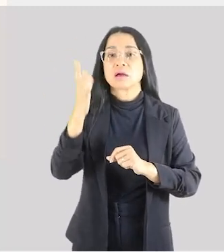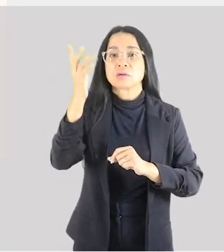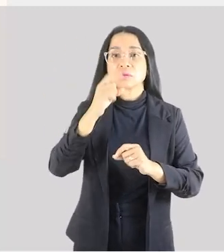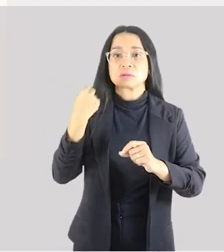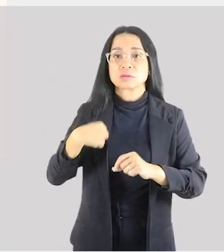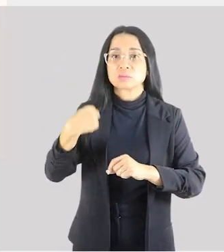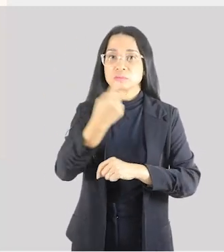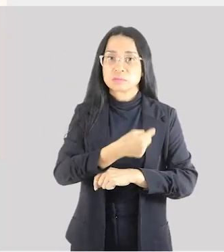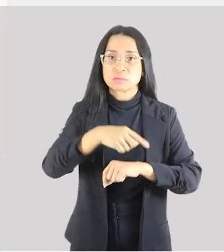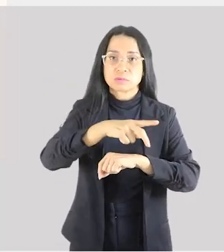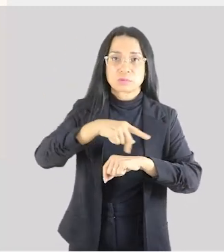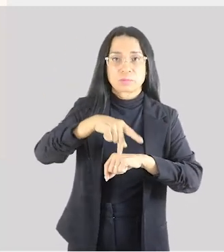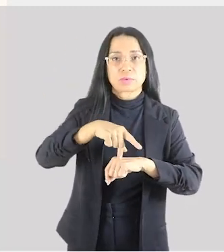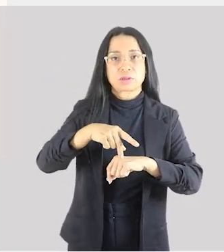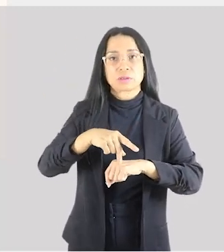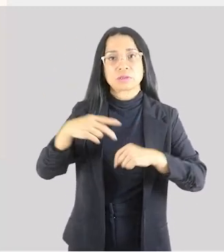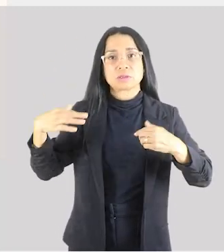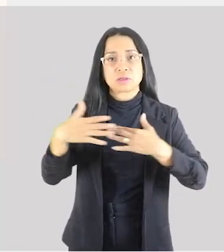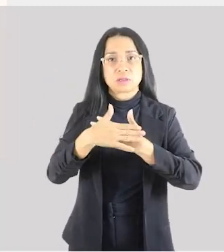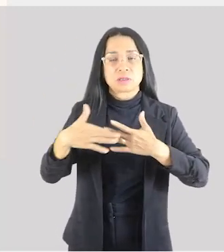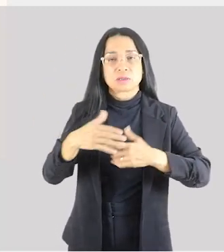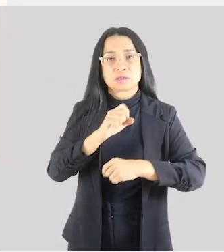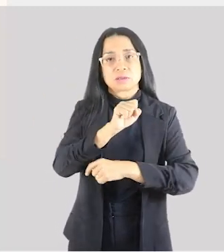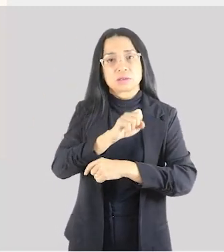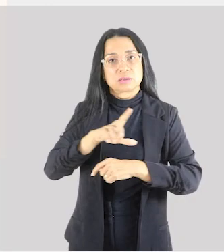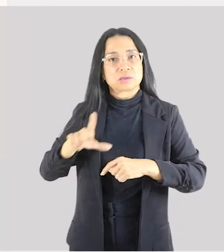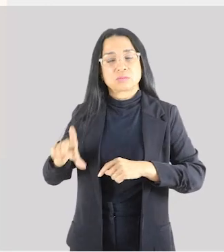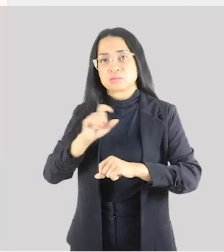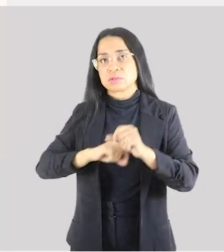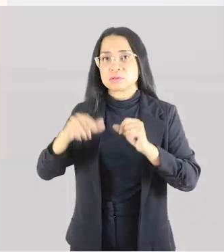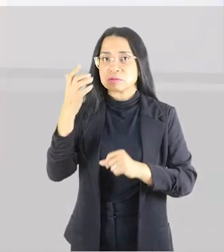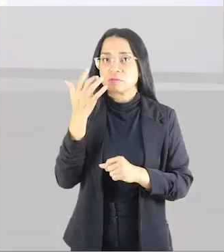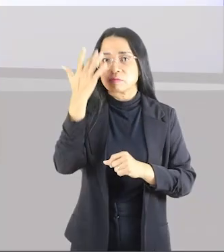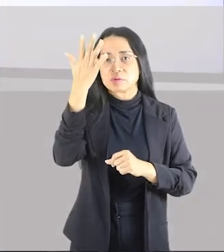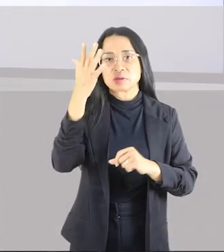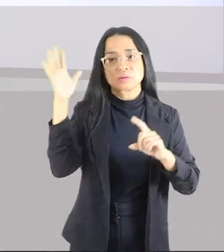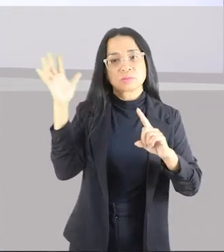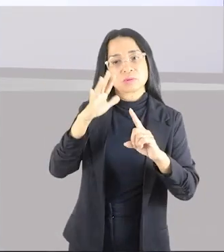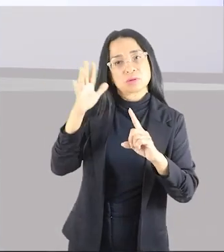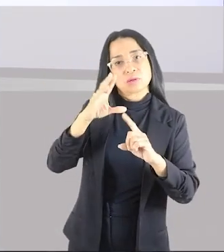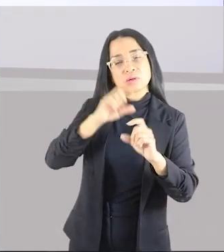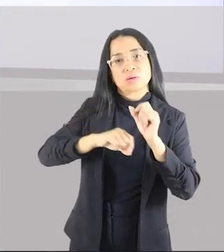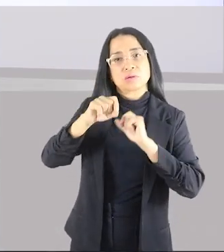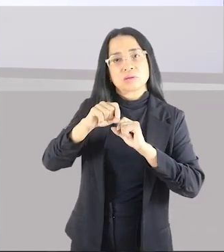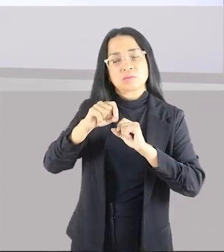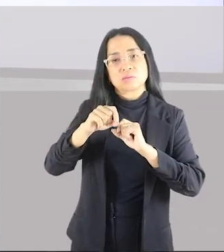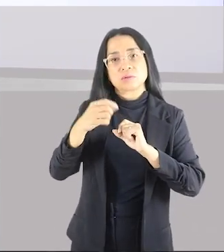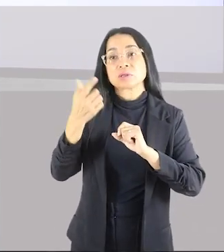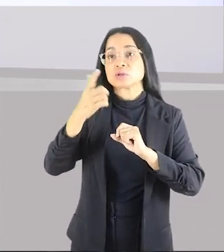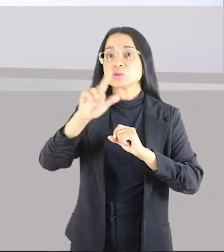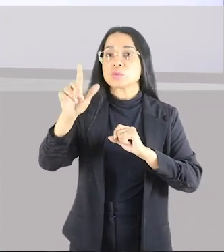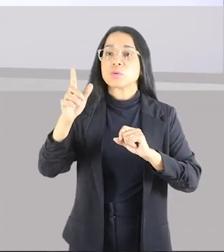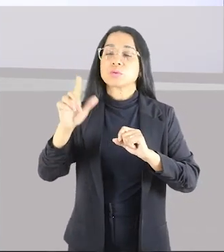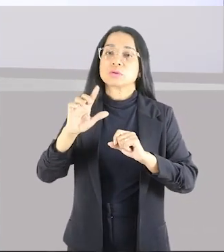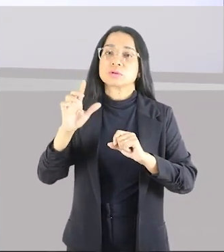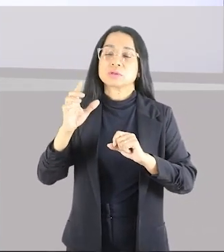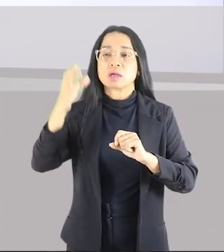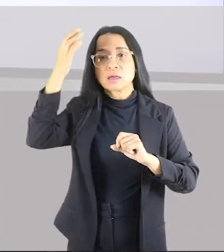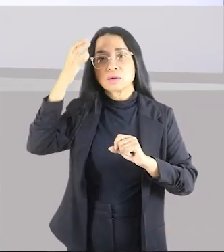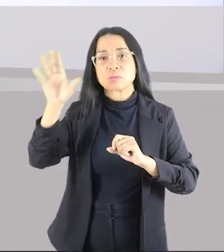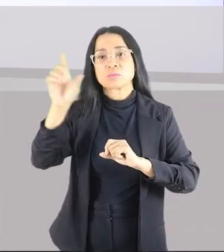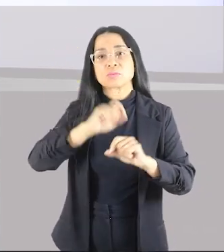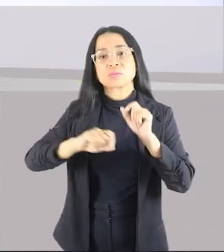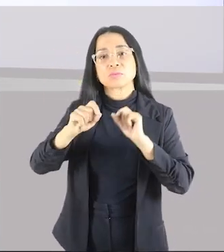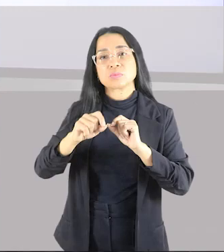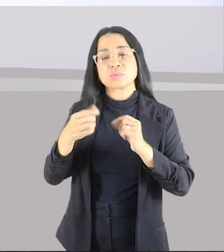nosso país, na nossa cidade, e aí muito facilmente a influência de outras culturas ou simplesmente a negligência da nossa